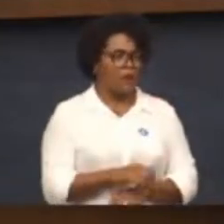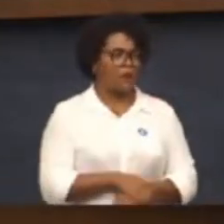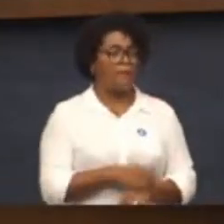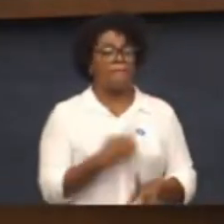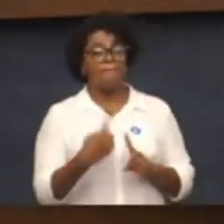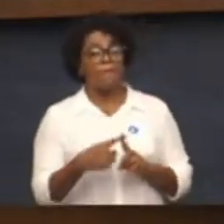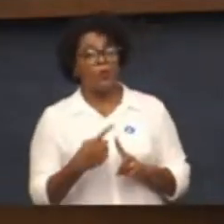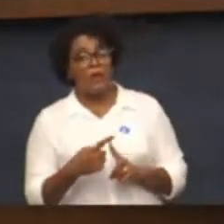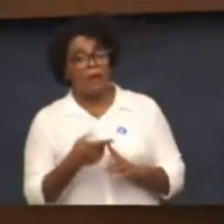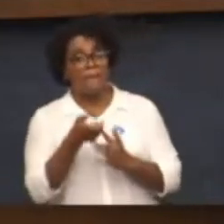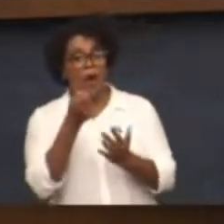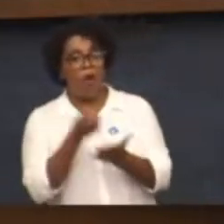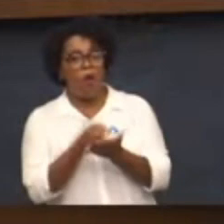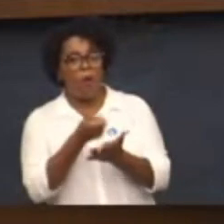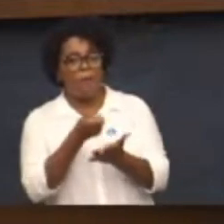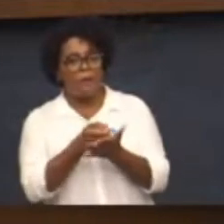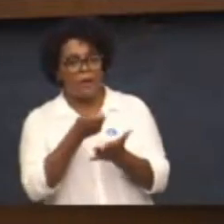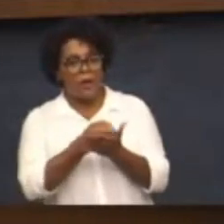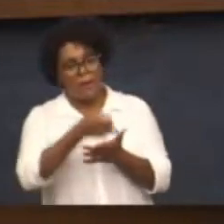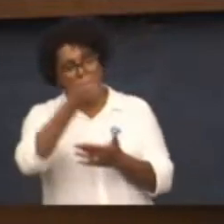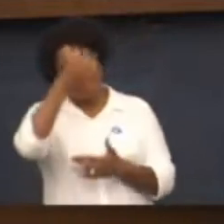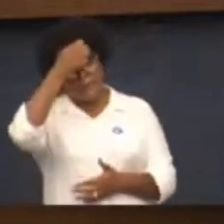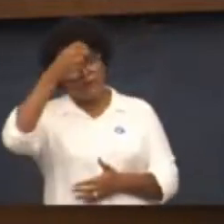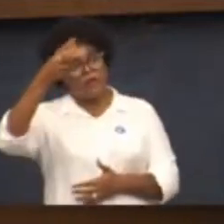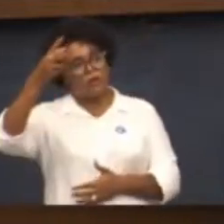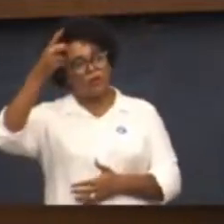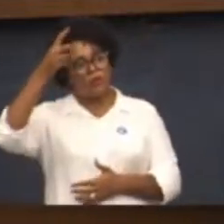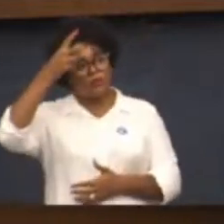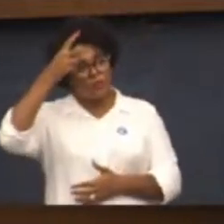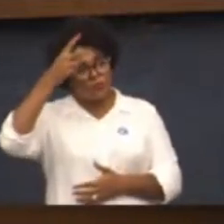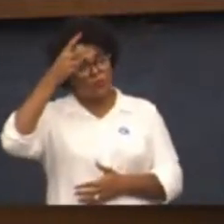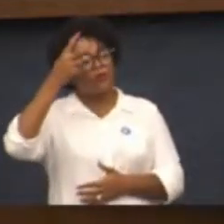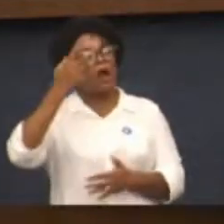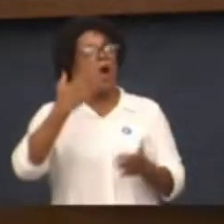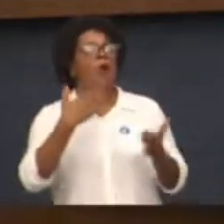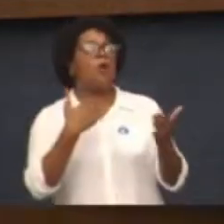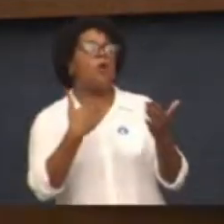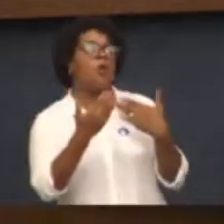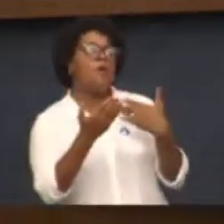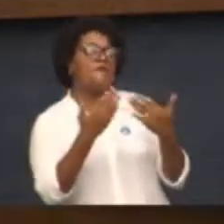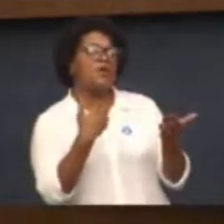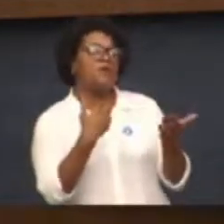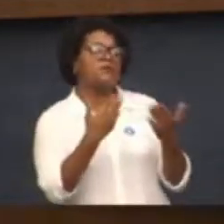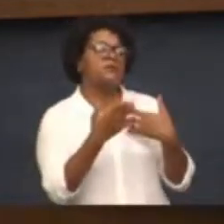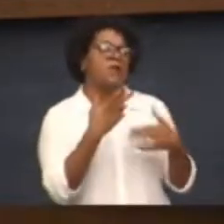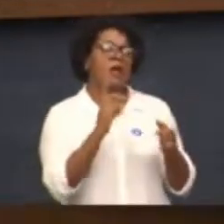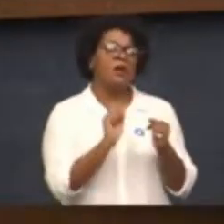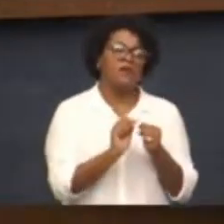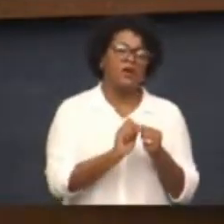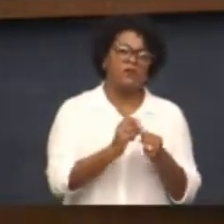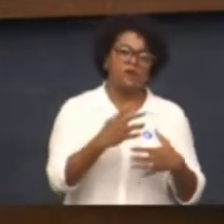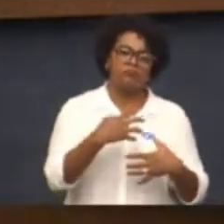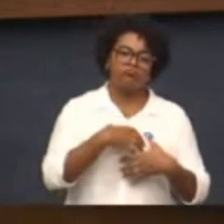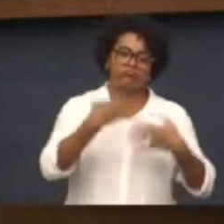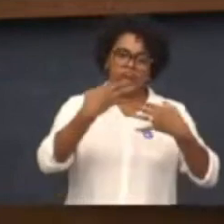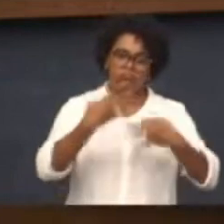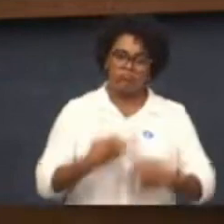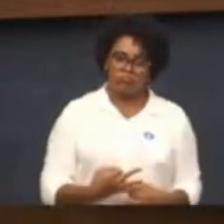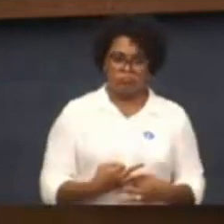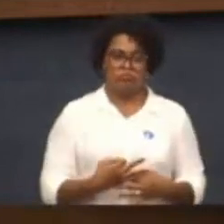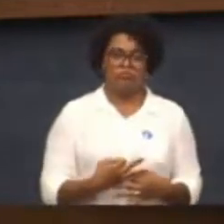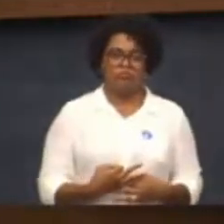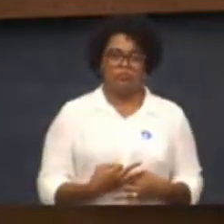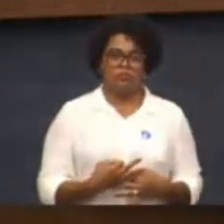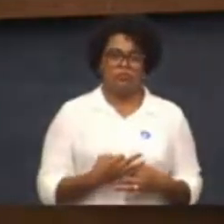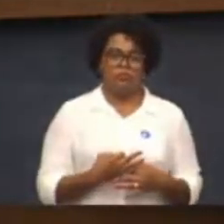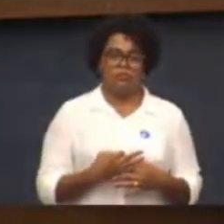para forçar a prefeitura a sentar na mesa e dialogar e fazer, dessa forma, uma moderação